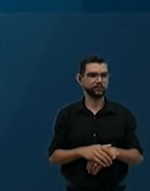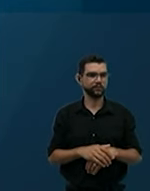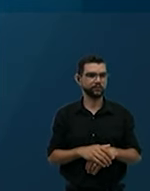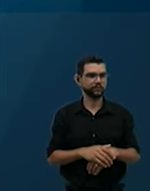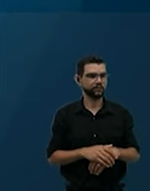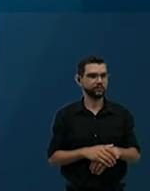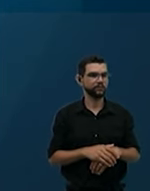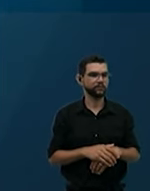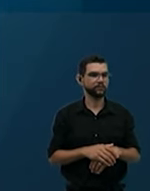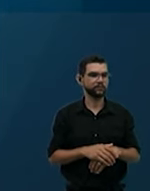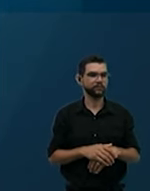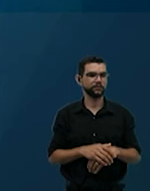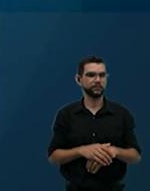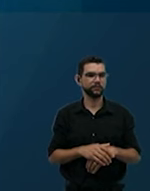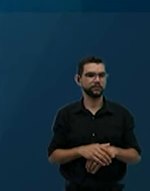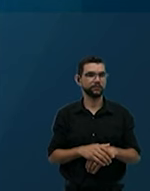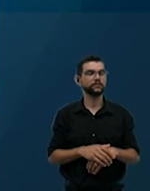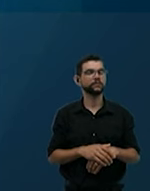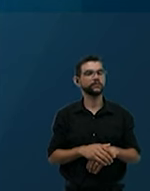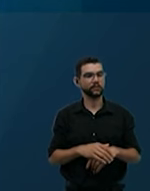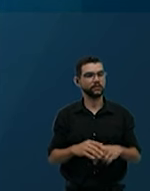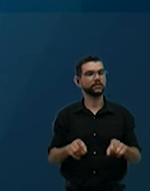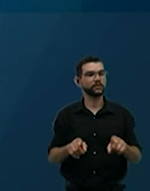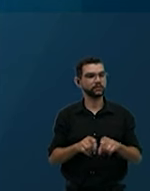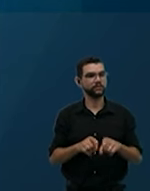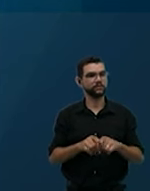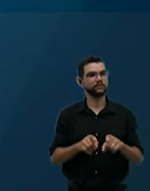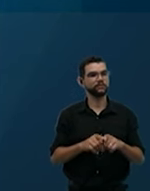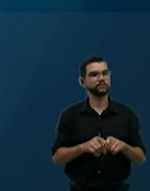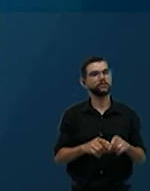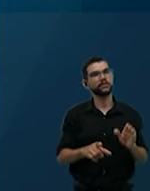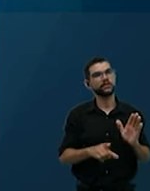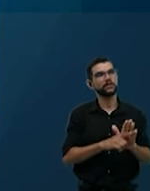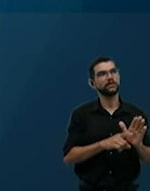prescreve esses deveres da Previdência Social. Meu muito obrigado.